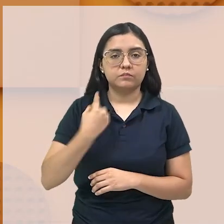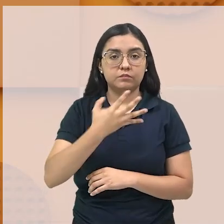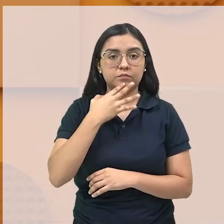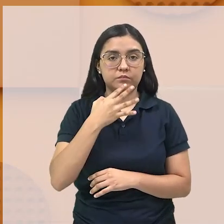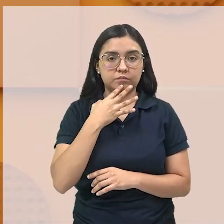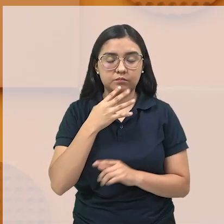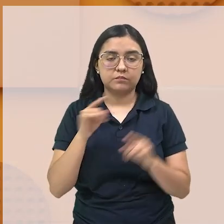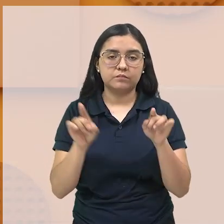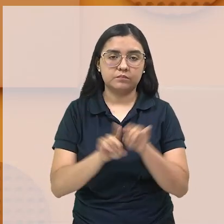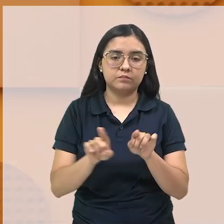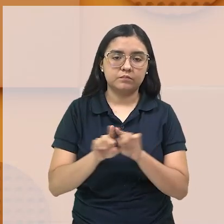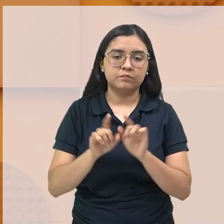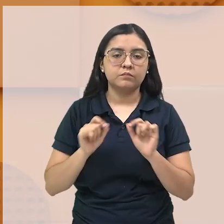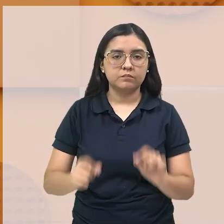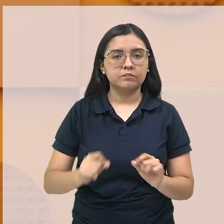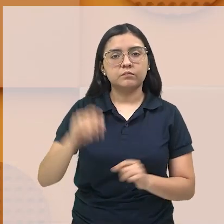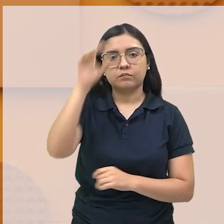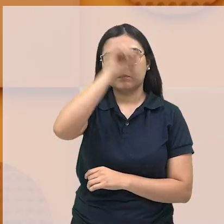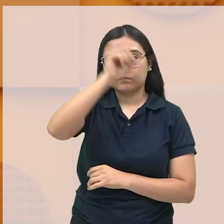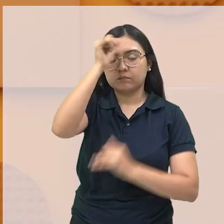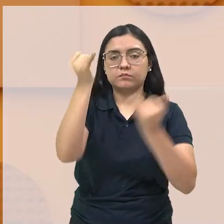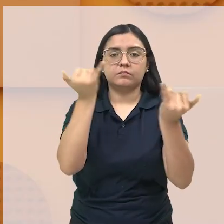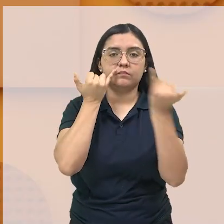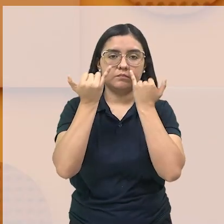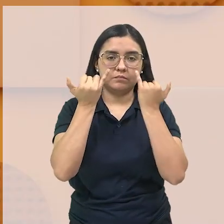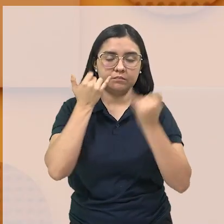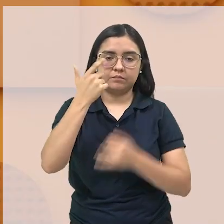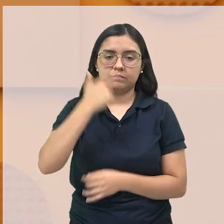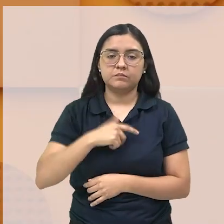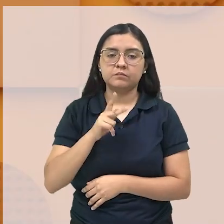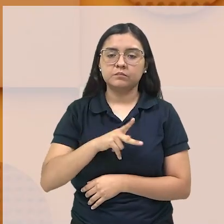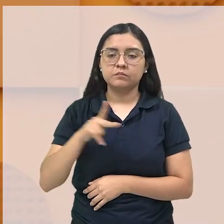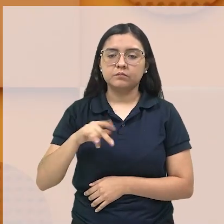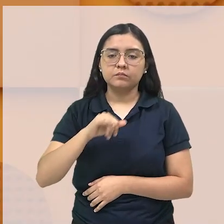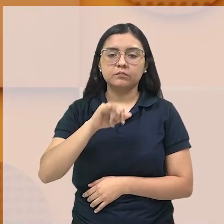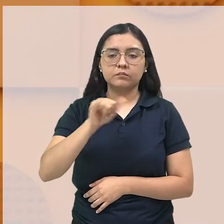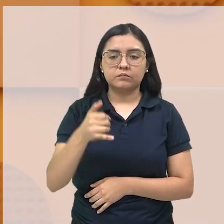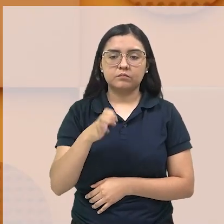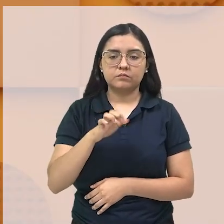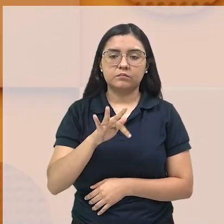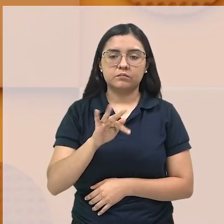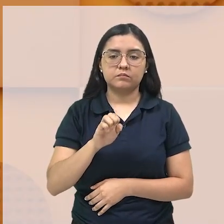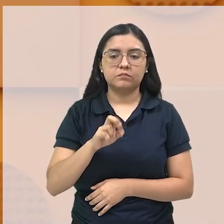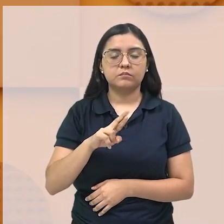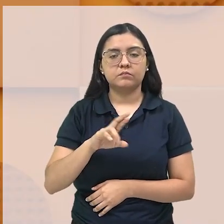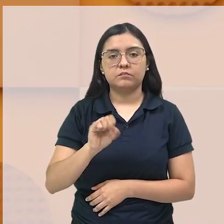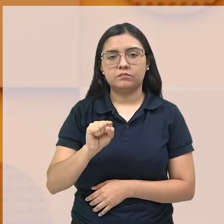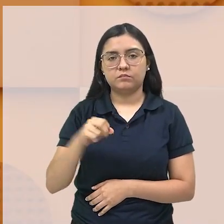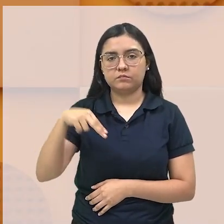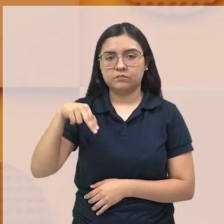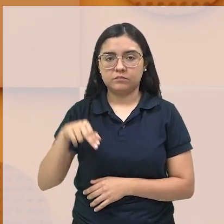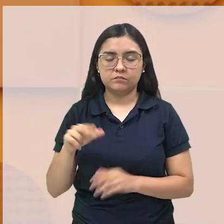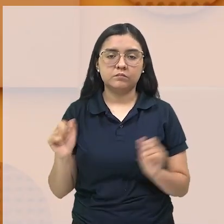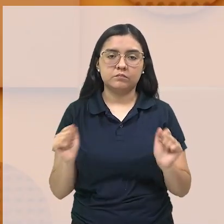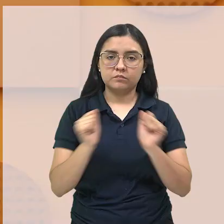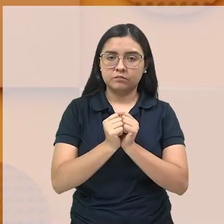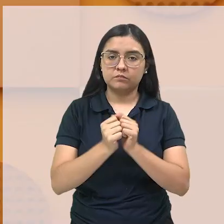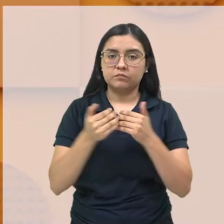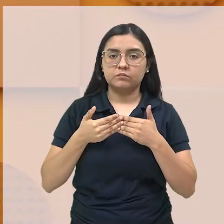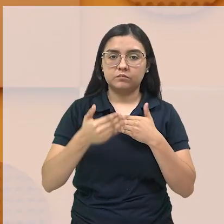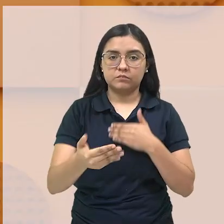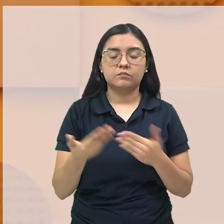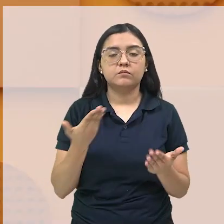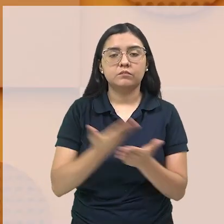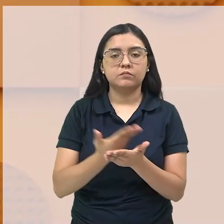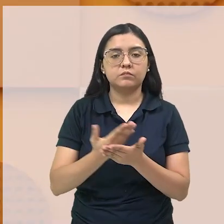para entrar em contato com essas informações. Eu sou o professor Jefferson, vou estar com vocês aí nesse momento de aulas. E nessa aula de